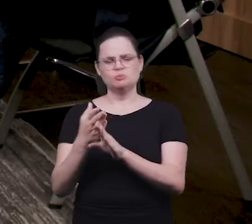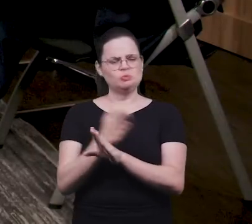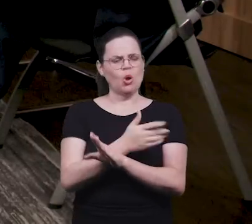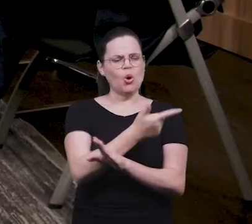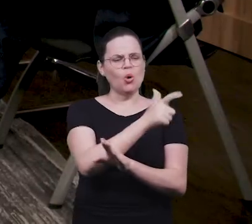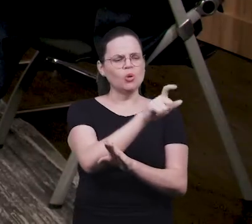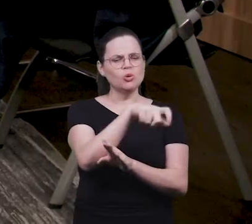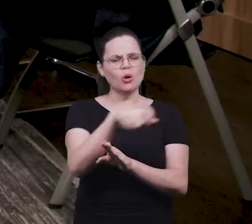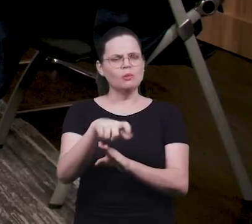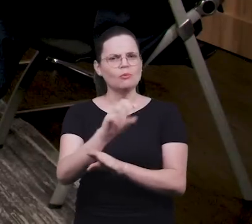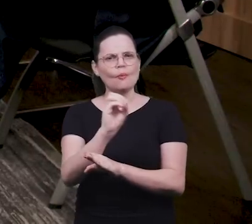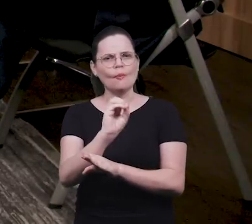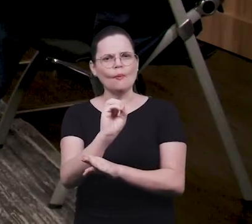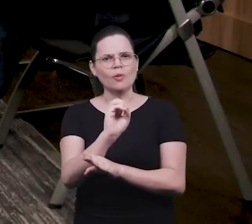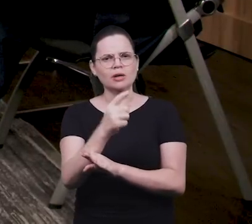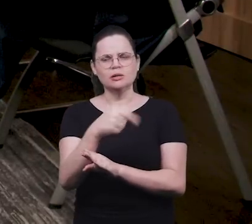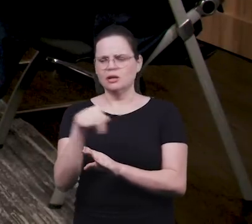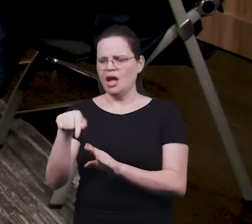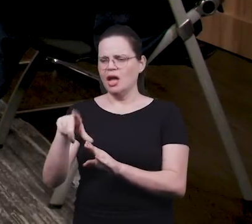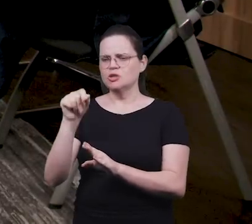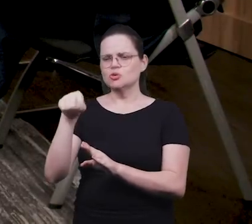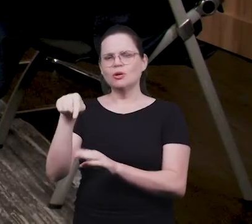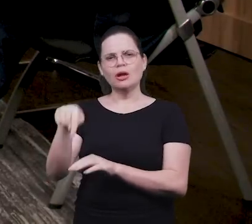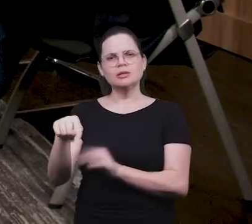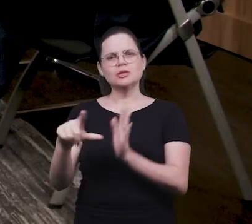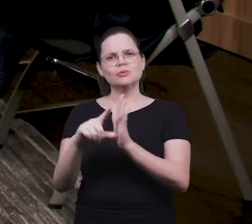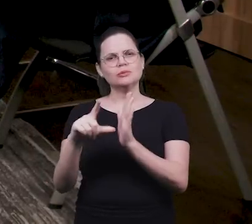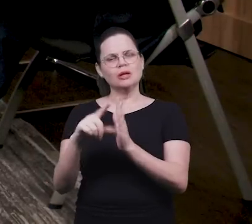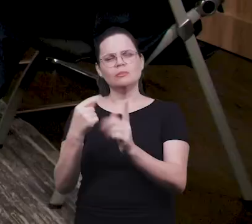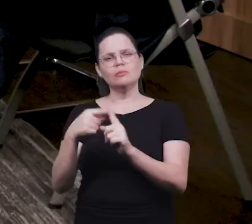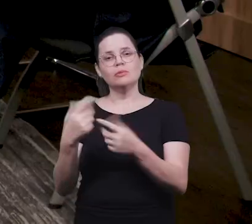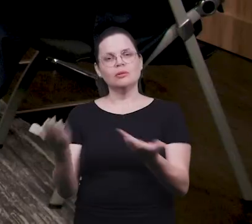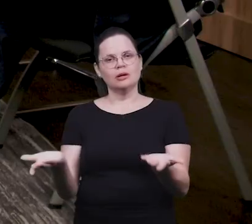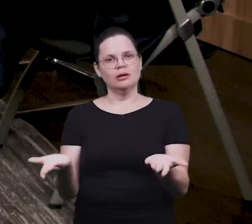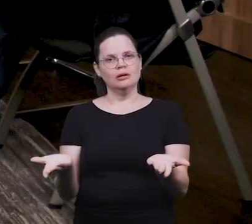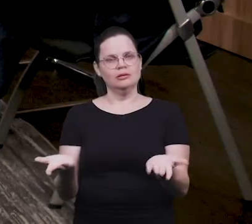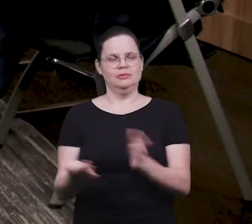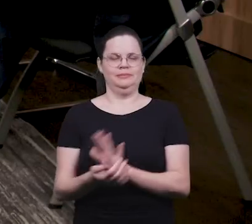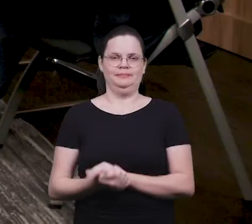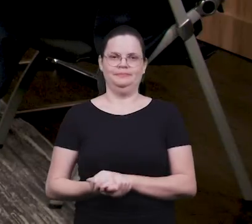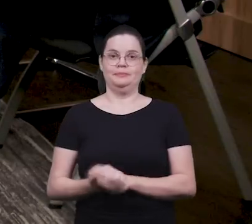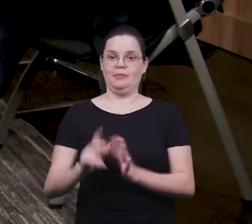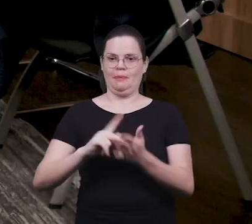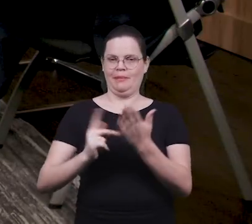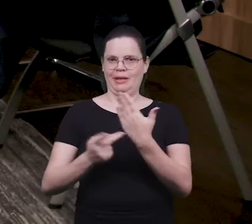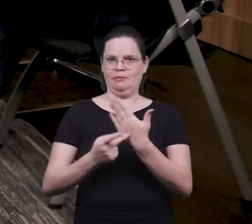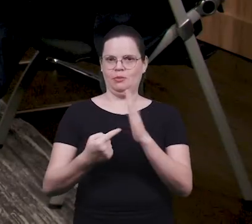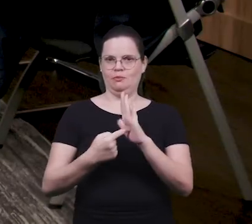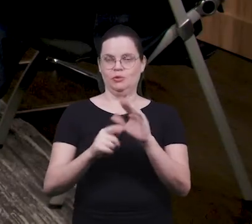outros reformadores, né? Na parábola diz assim, e o homem encontrou um tesouro escondido no